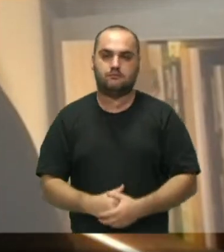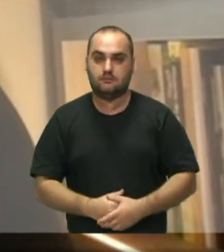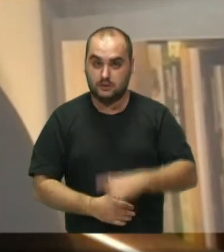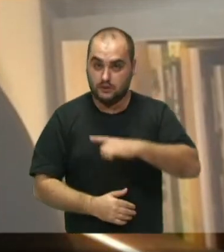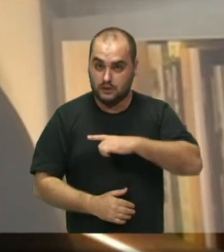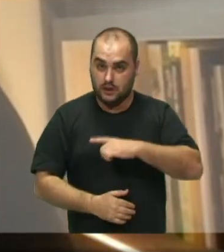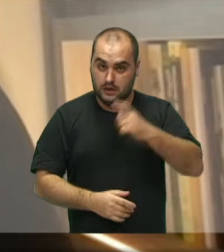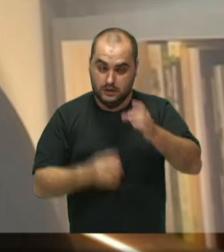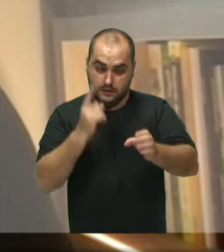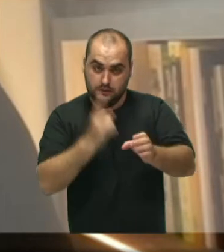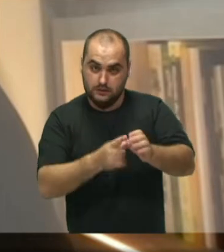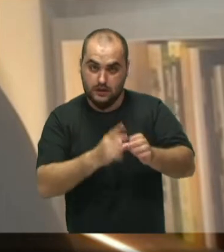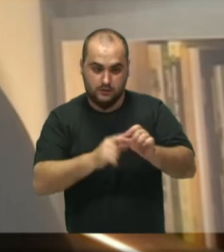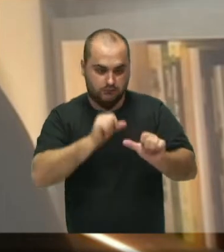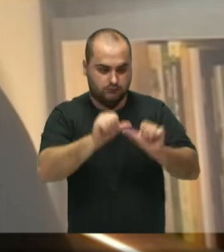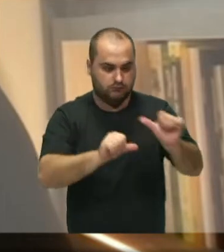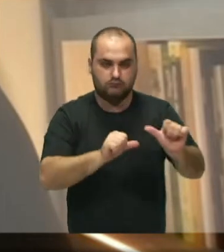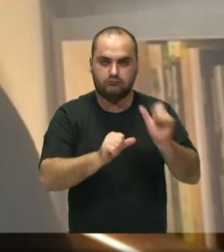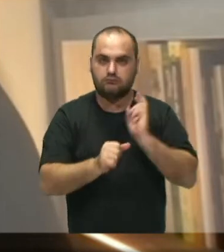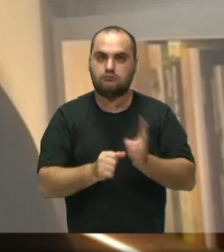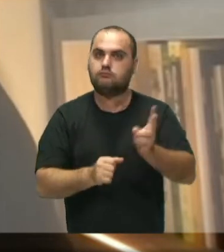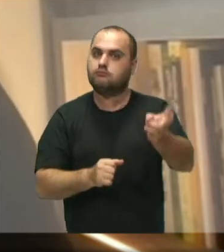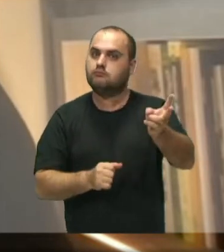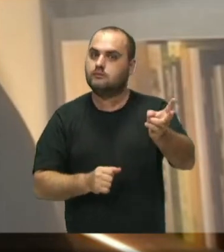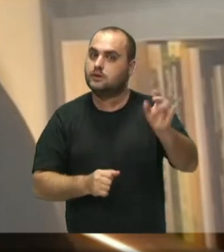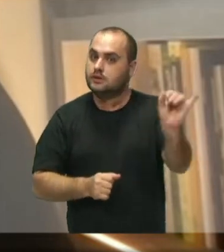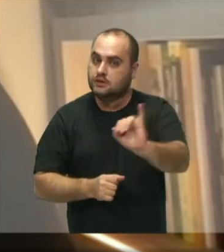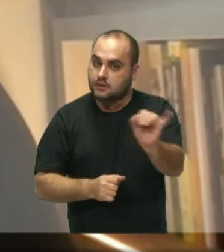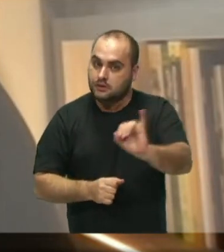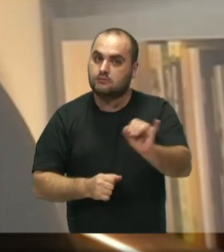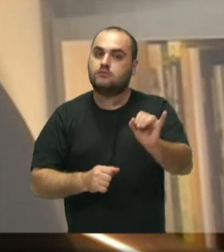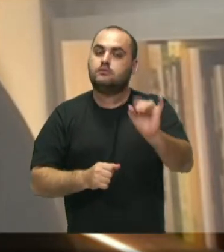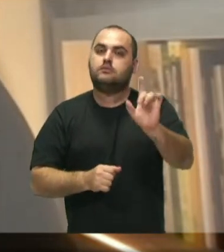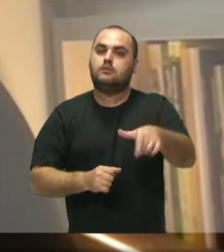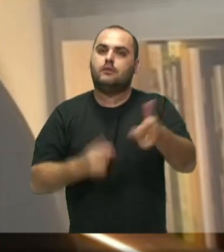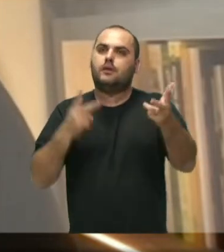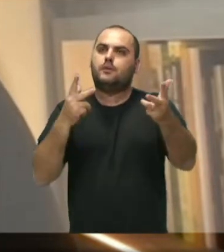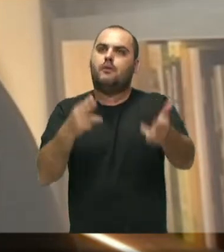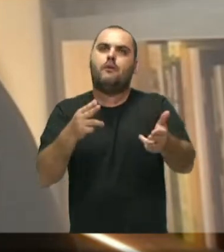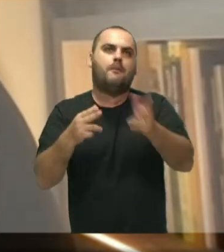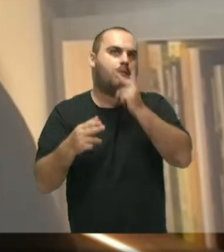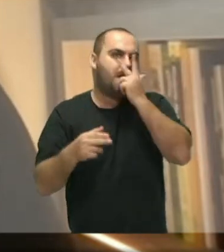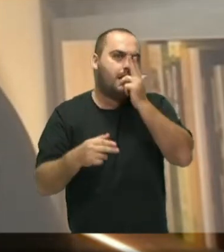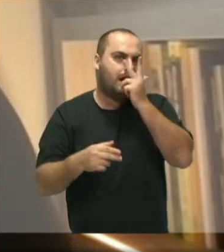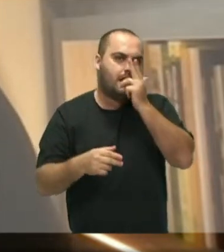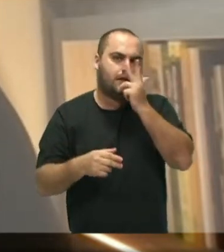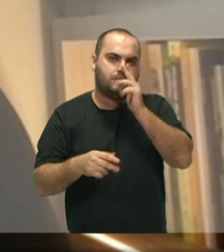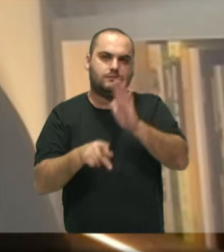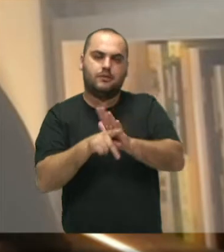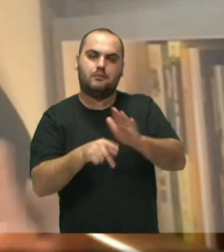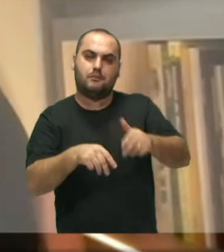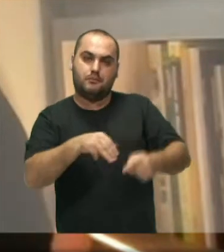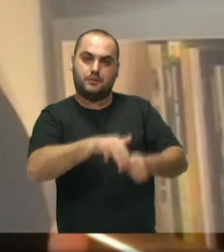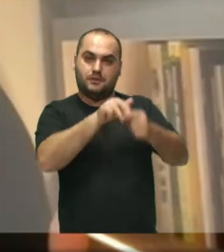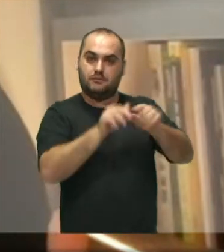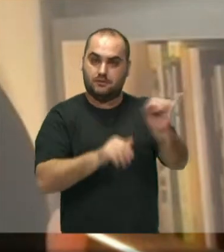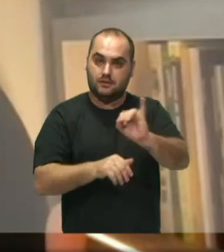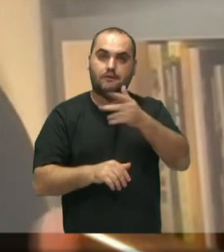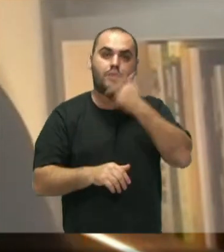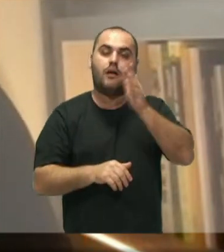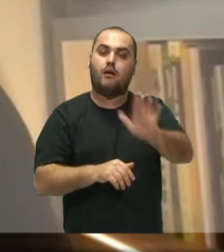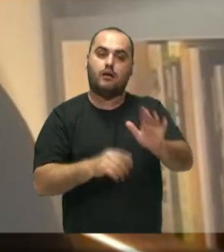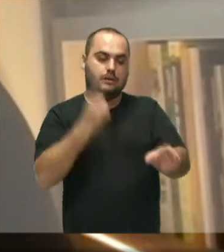temos aí uma cidade que está em transformação Itajaí é como o próprio slogan do município diz uma